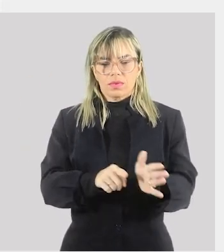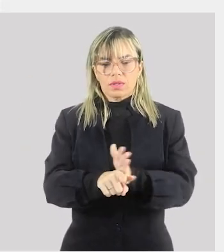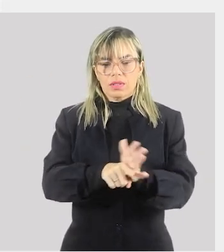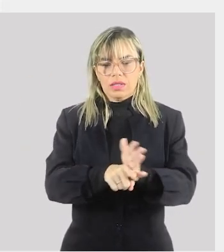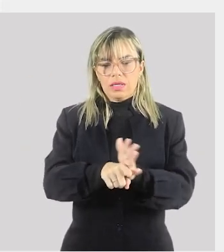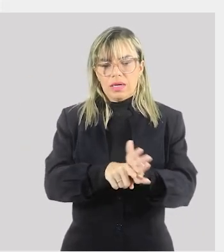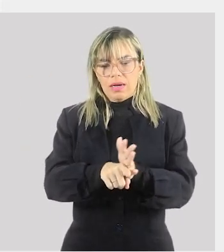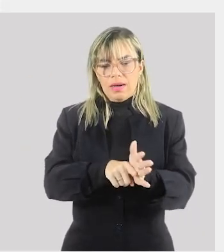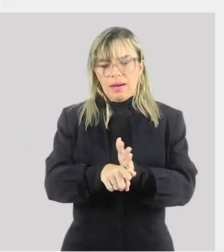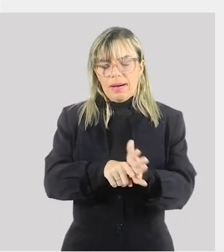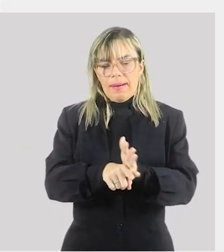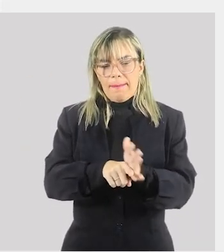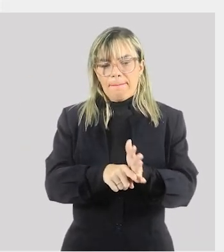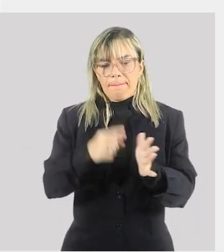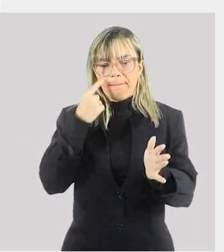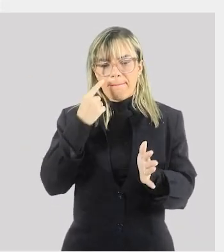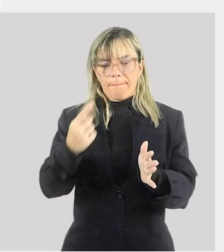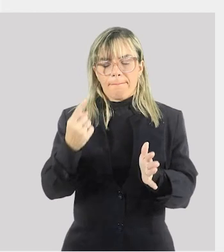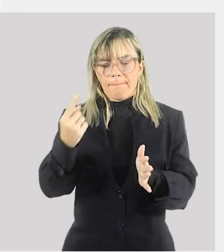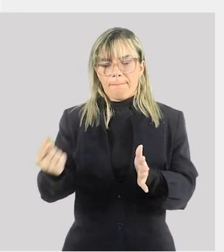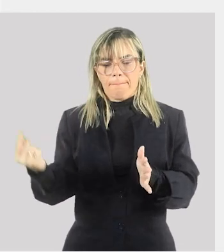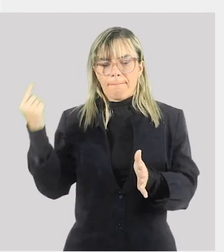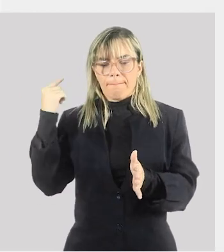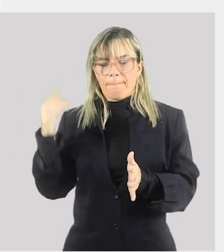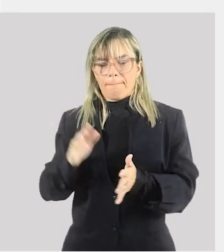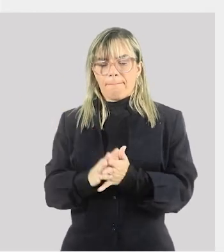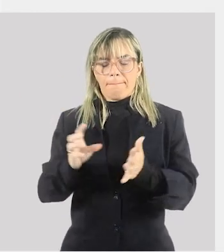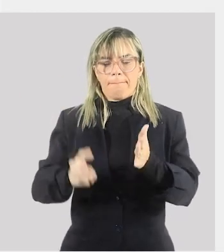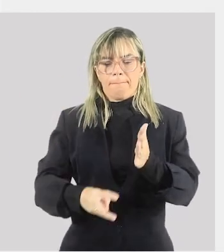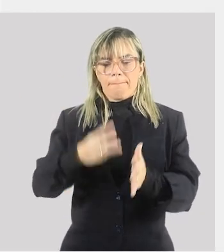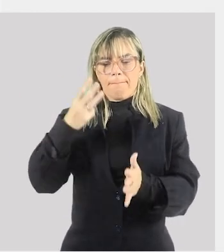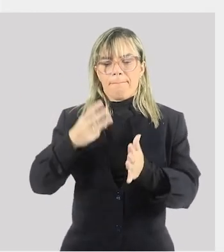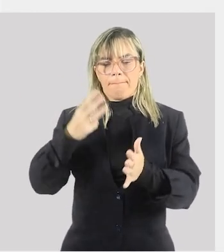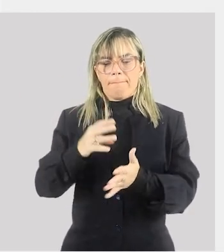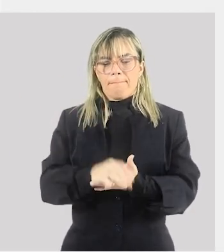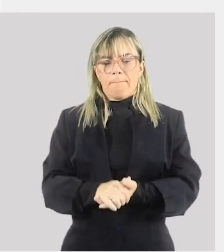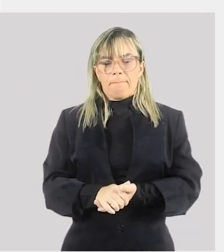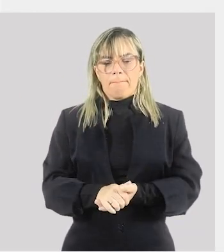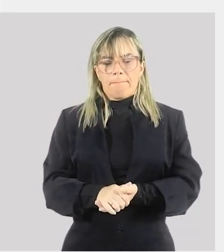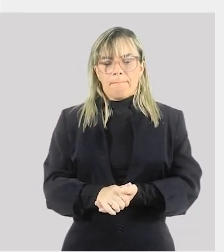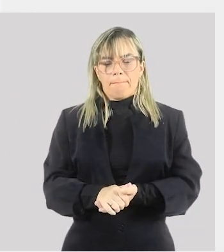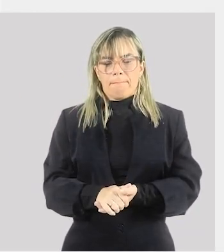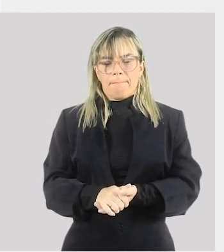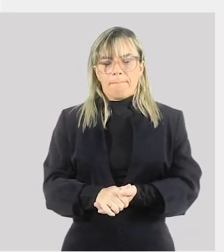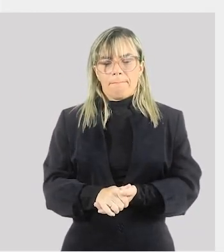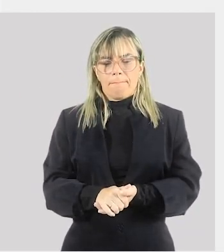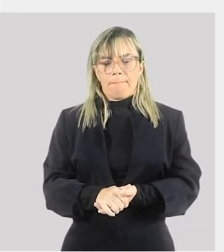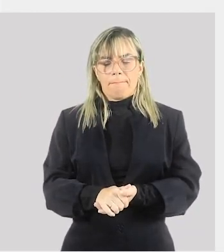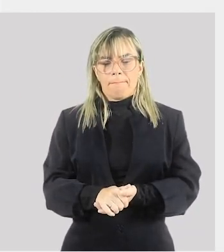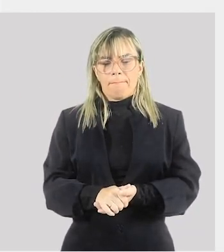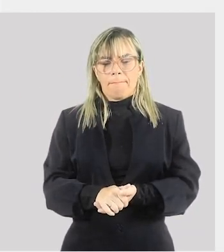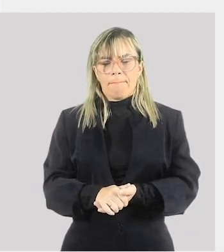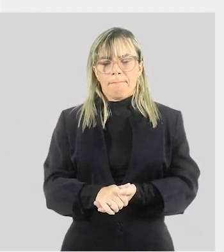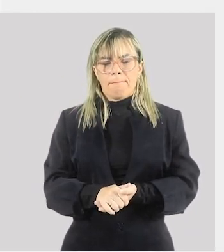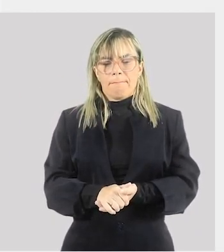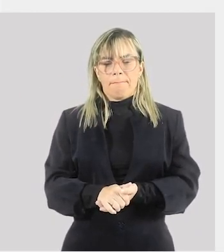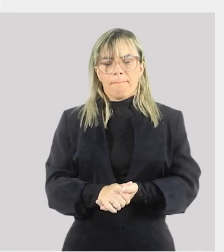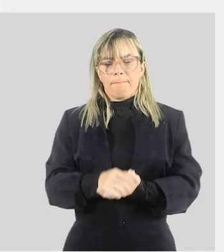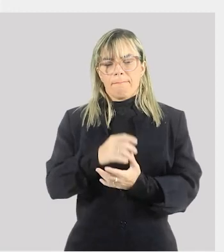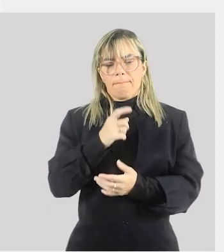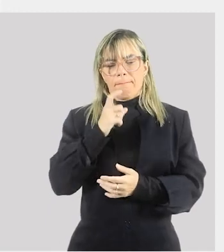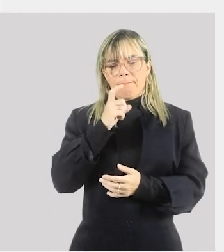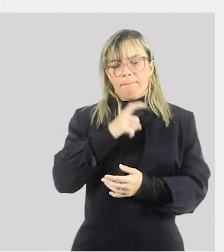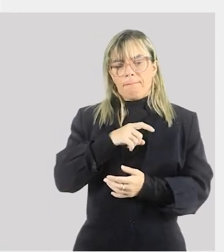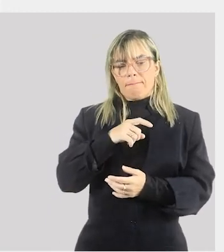como é interessante. Olha o terceiro setor bombando aqui, né? Em vermelho, aqui em azul nós temos a indústria,